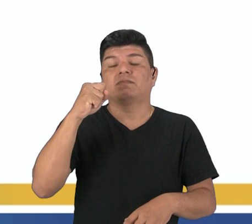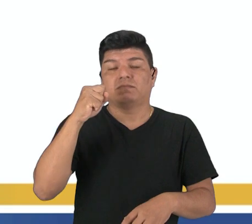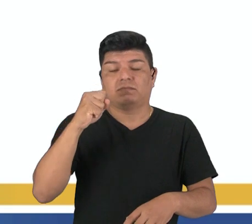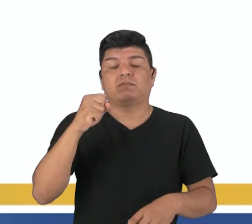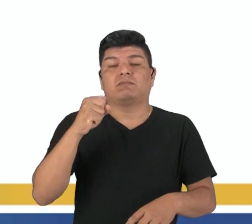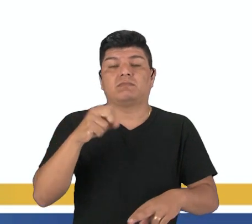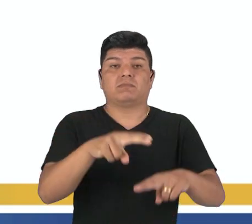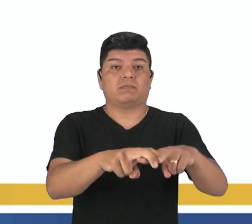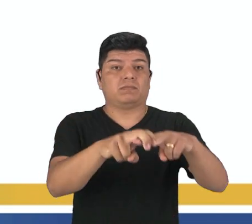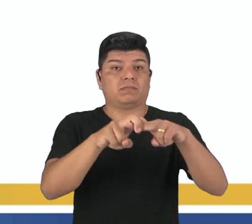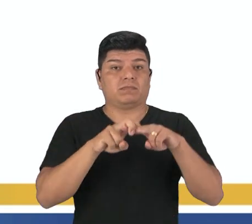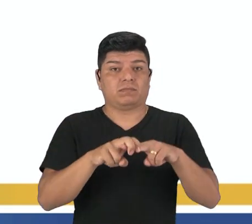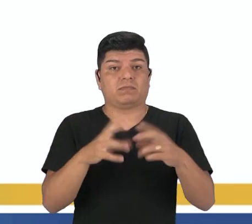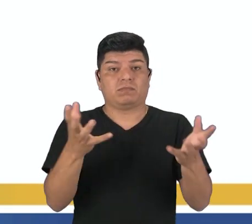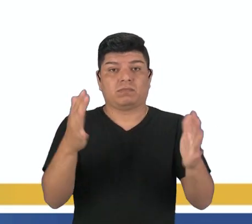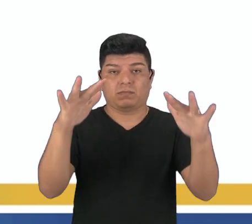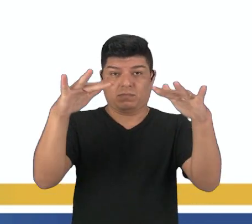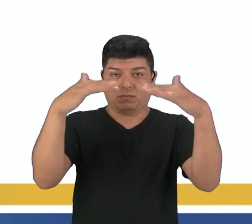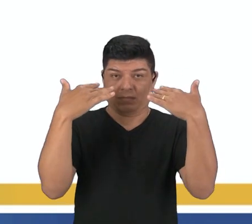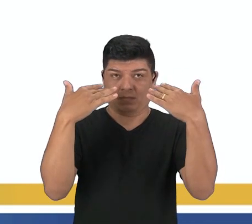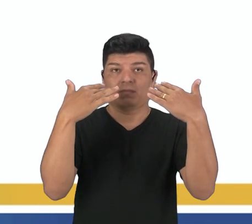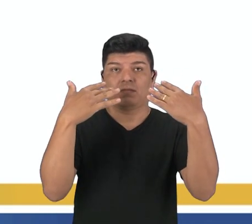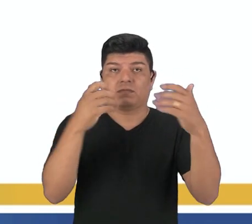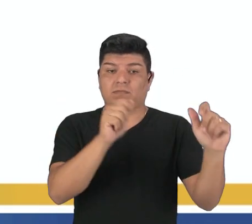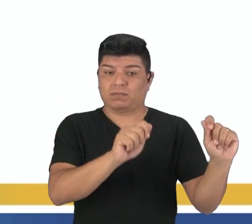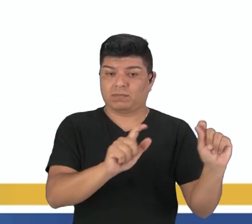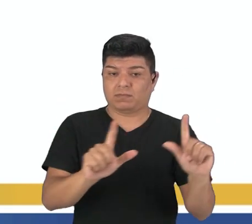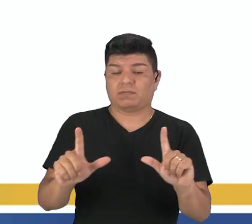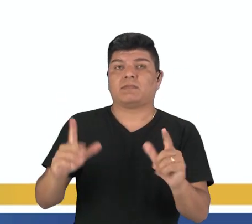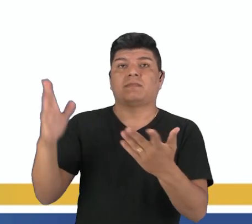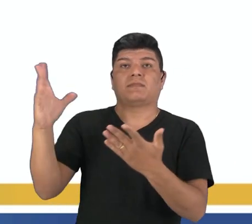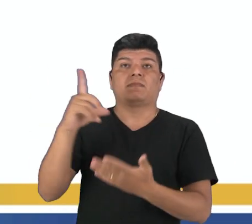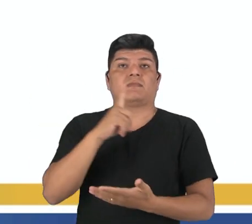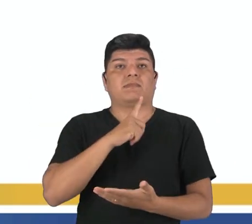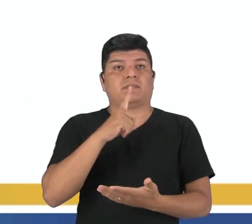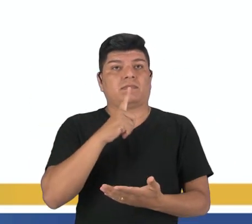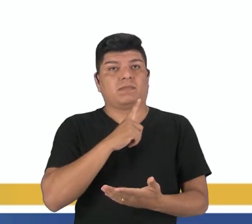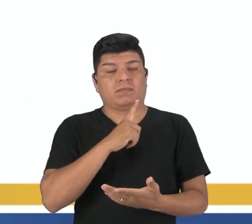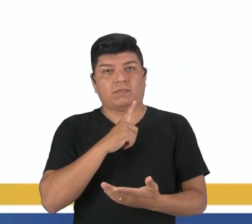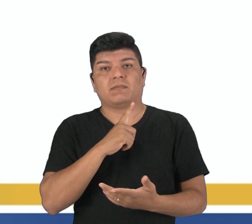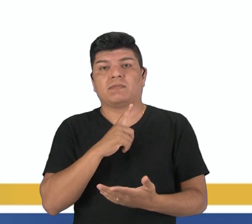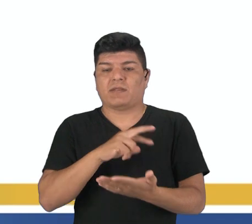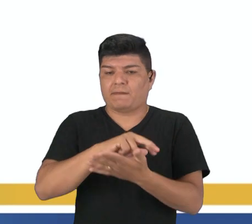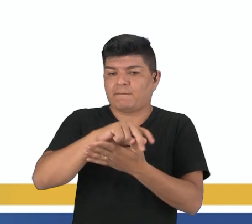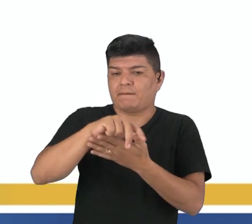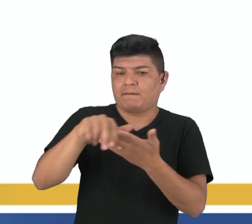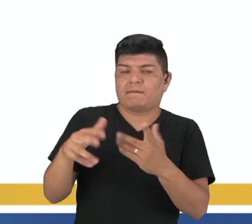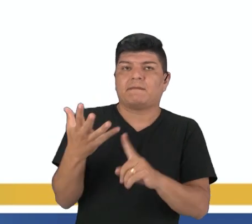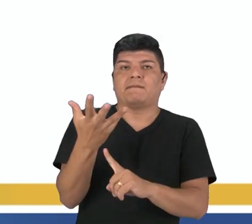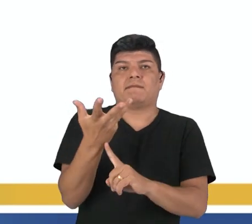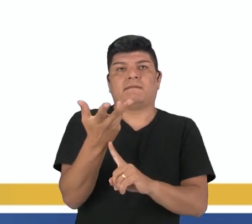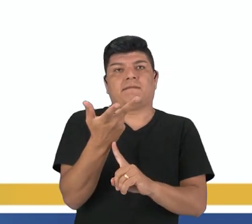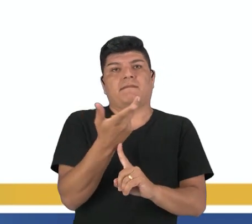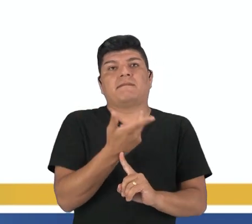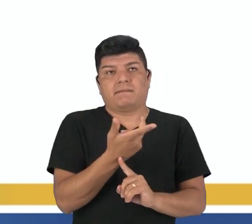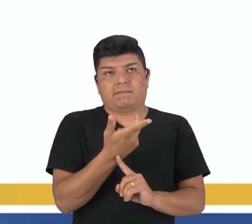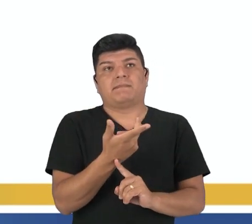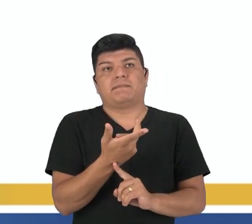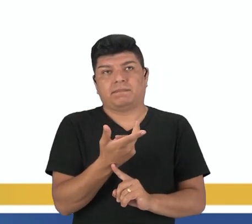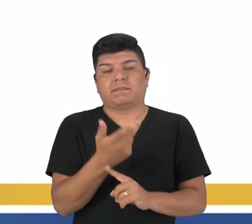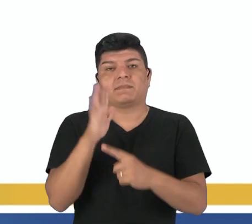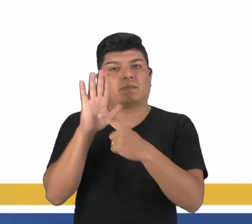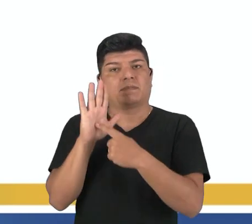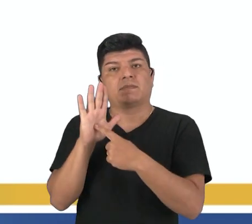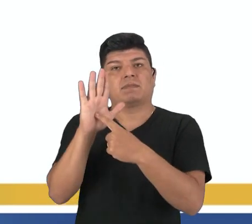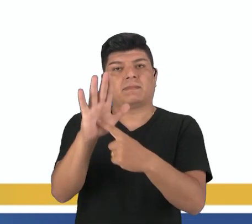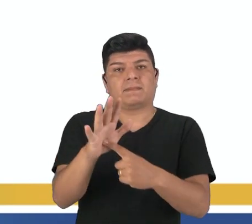ativos. Então, eu quero que você observe aqui nesse slide que eu tenho uma obra, várias obras de arte de uma galeria que está